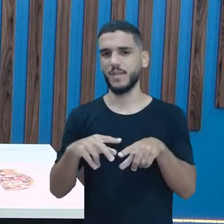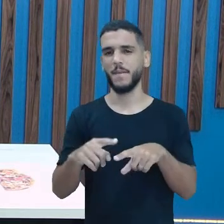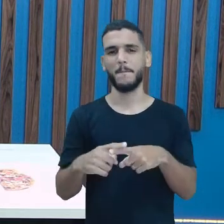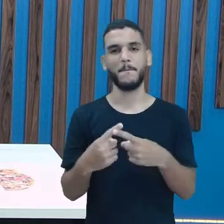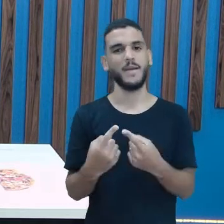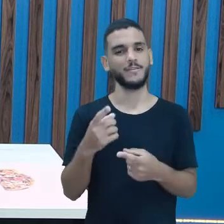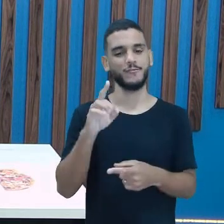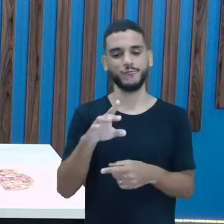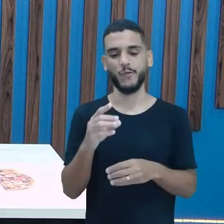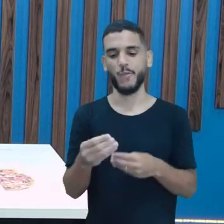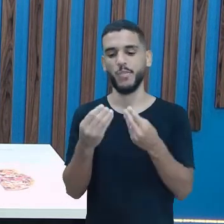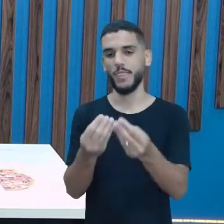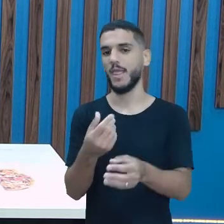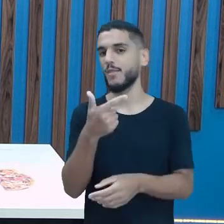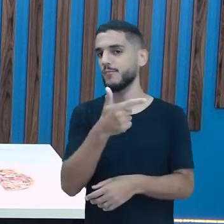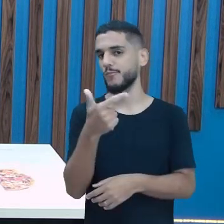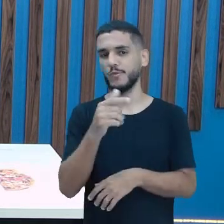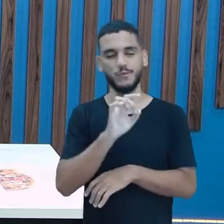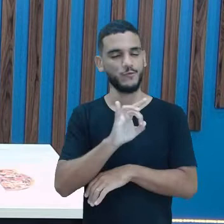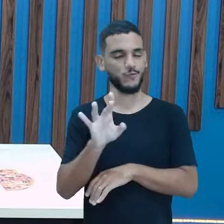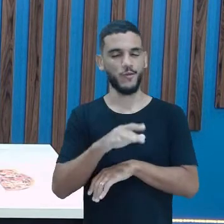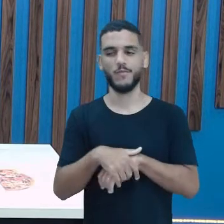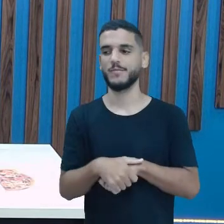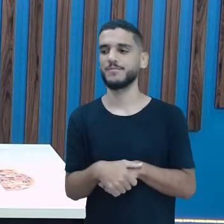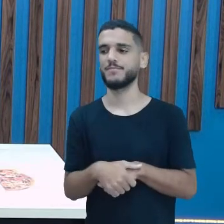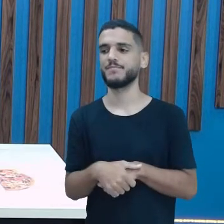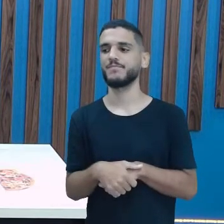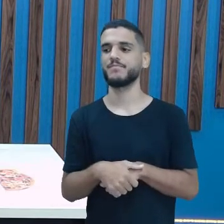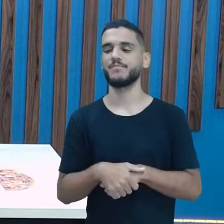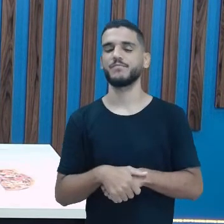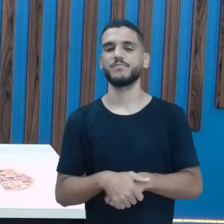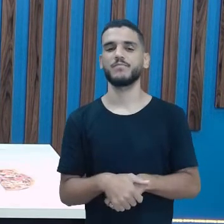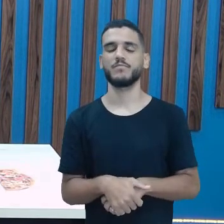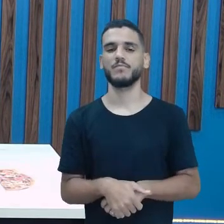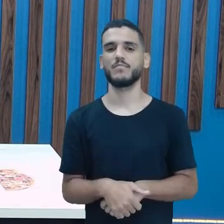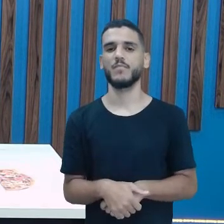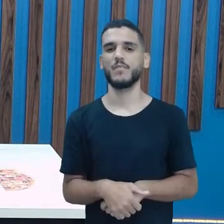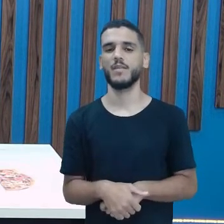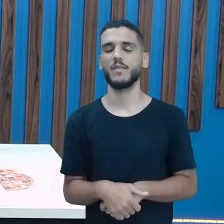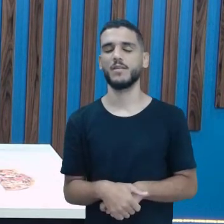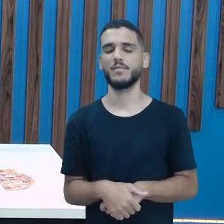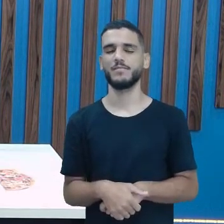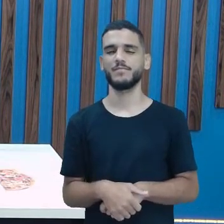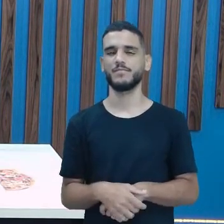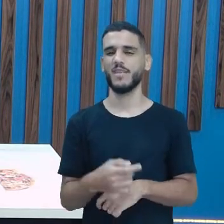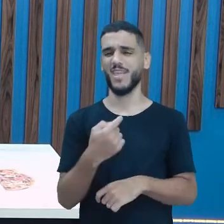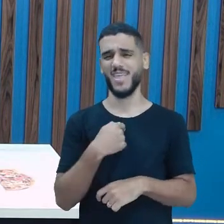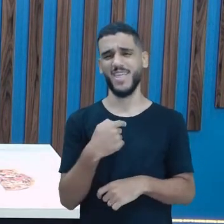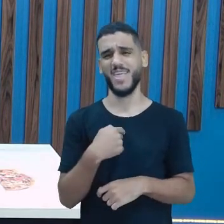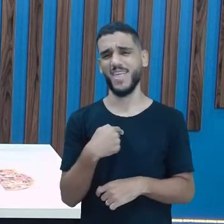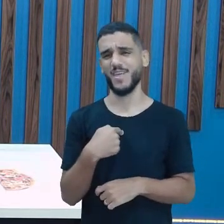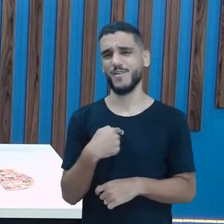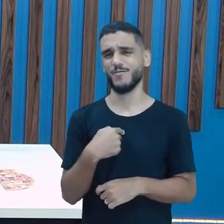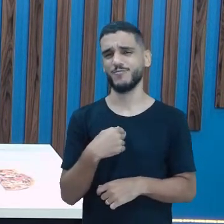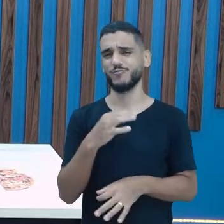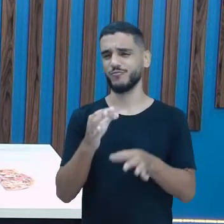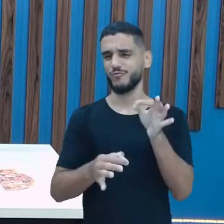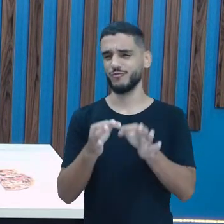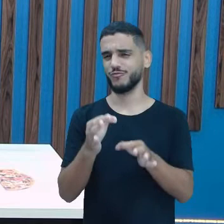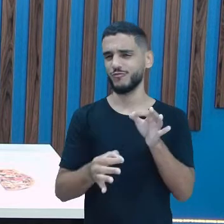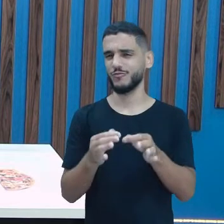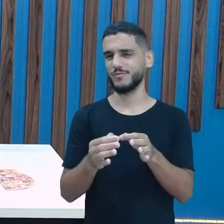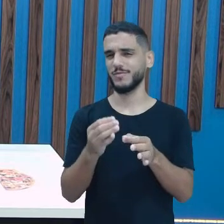a metade, estou dando aqui 2 fatias, vou ficar com a restante. Será que eu estou sendo justa agora